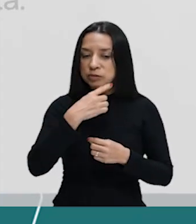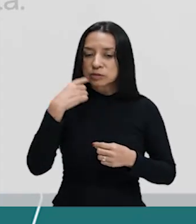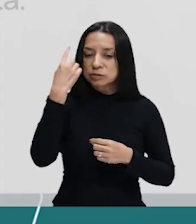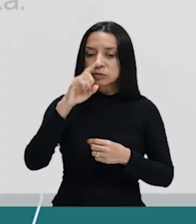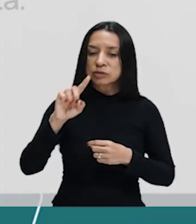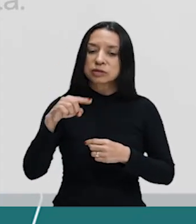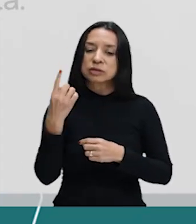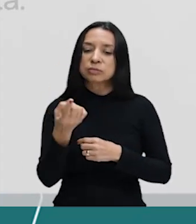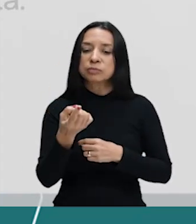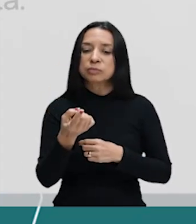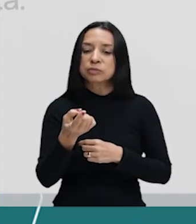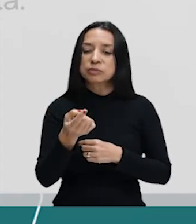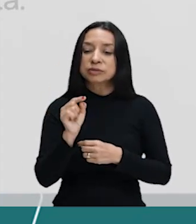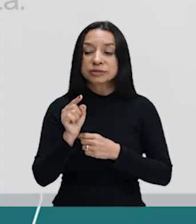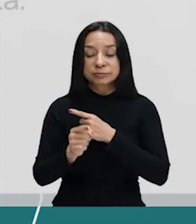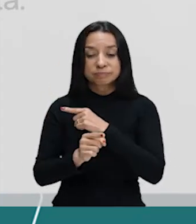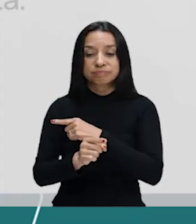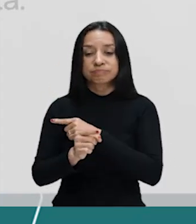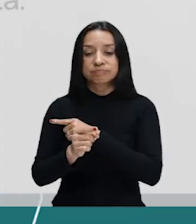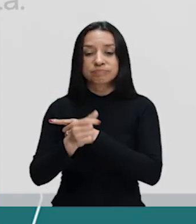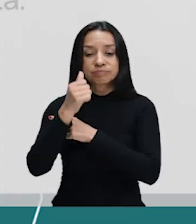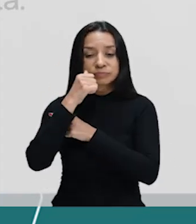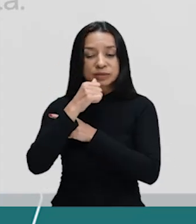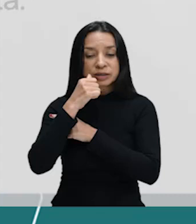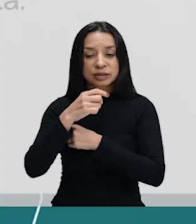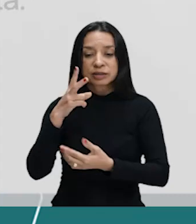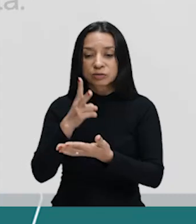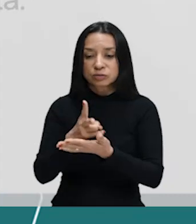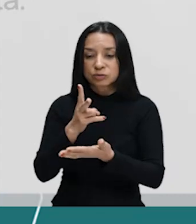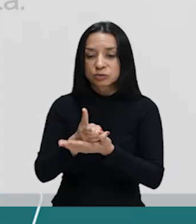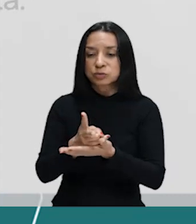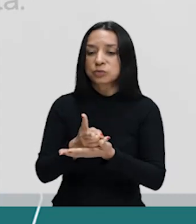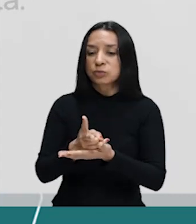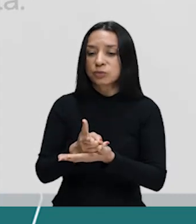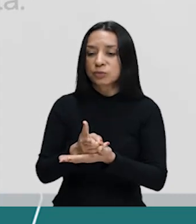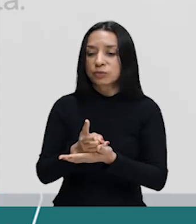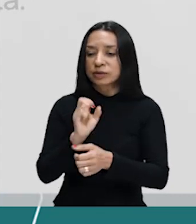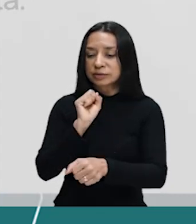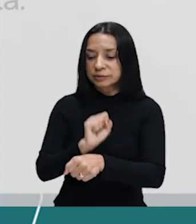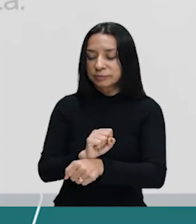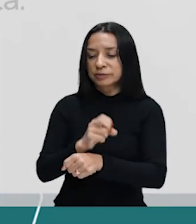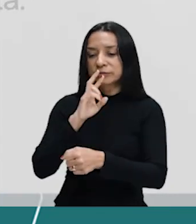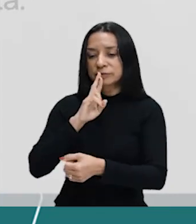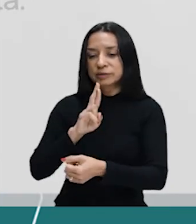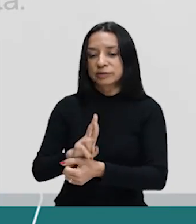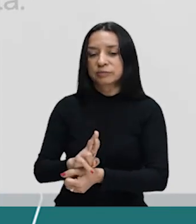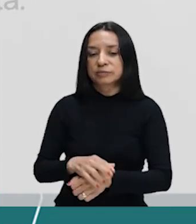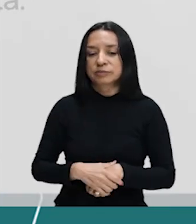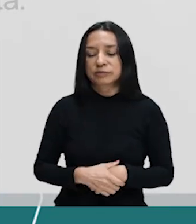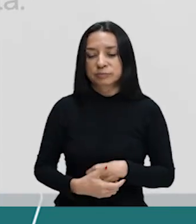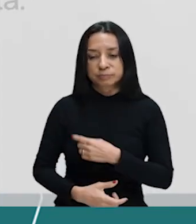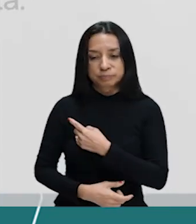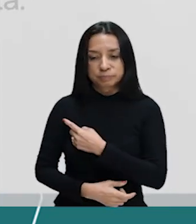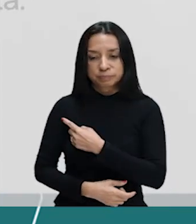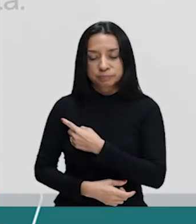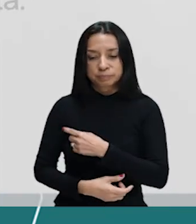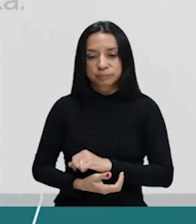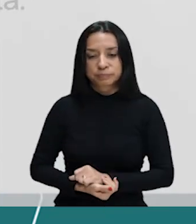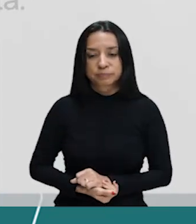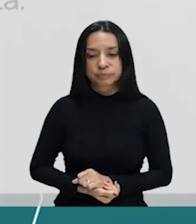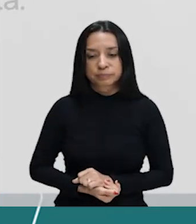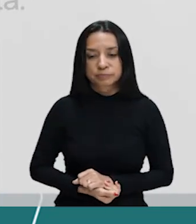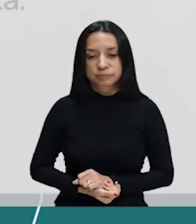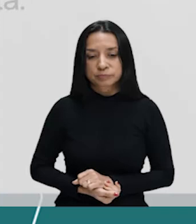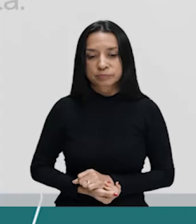ainda permanecia esperando o resultado. Então, pronome indefinido, ela ainda permanecia esperando,